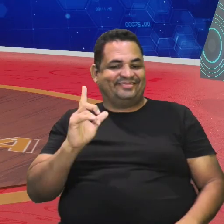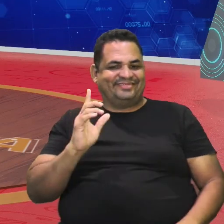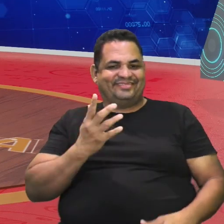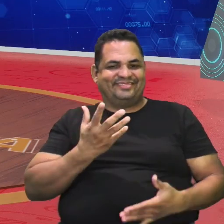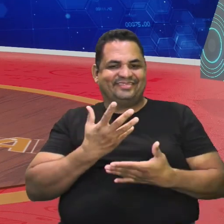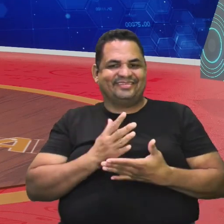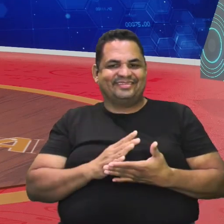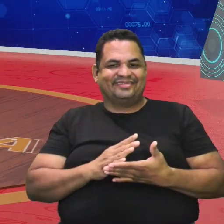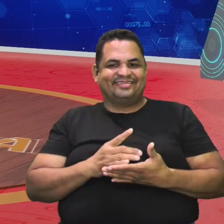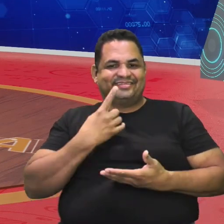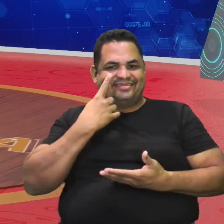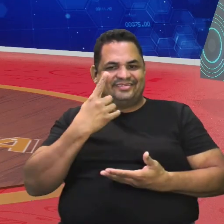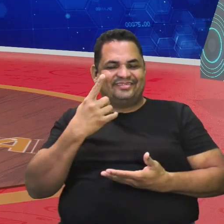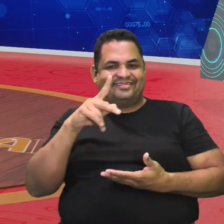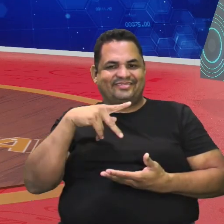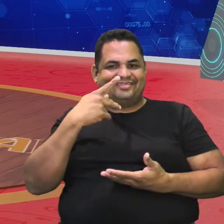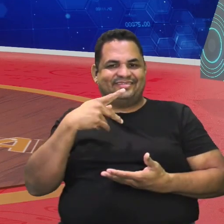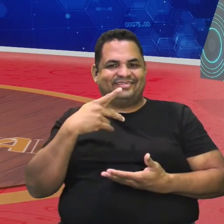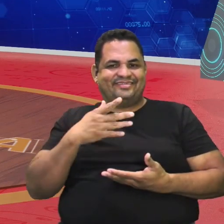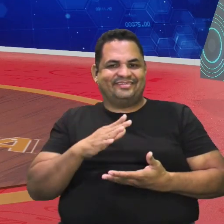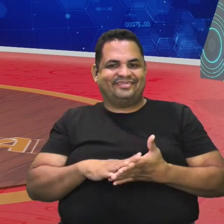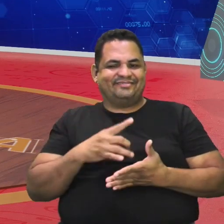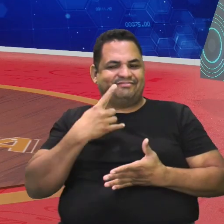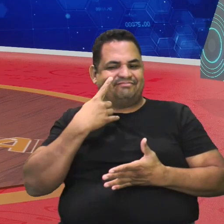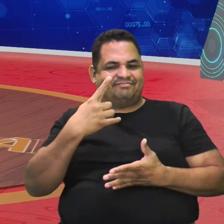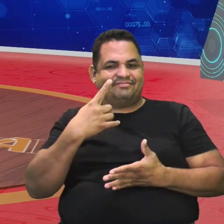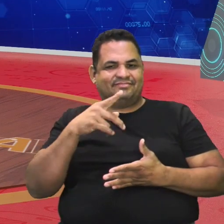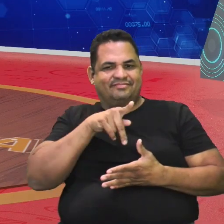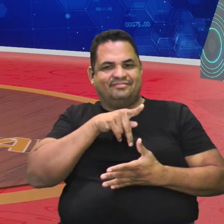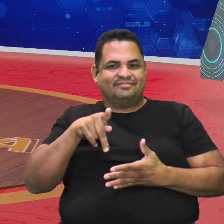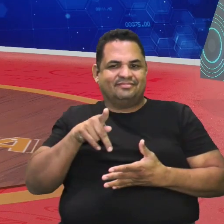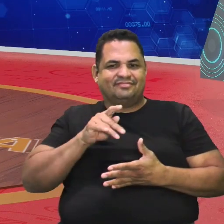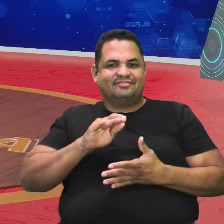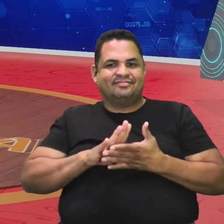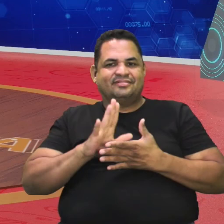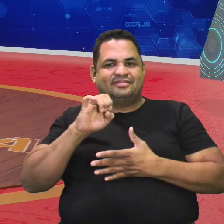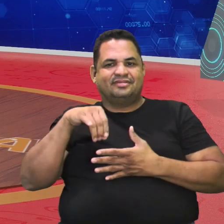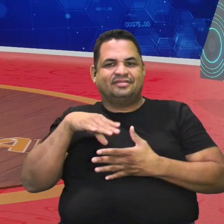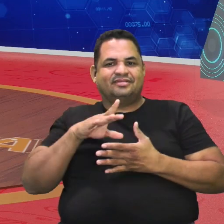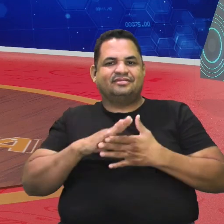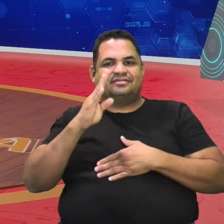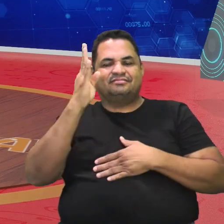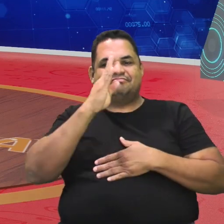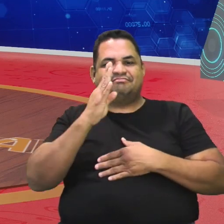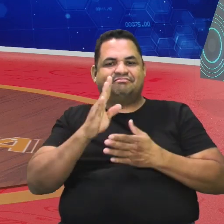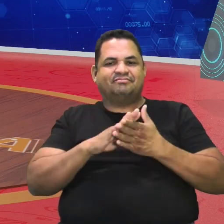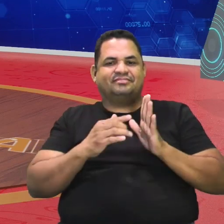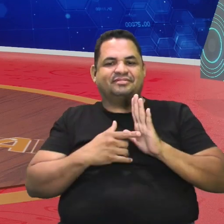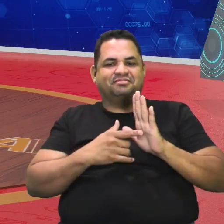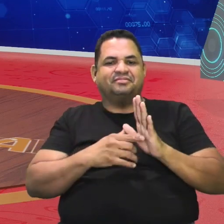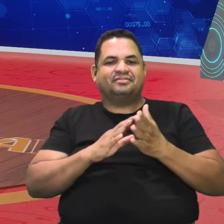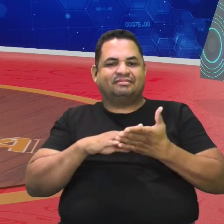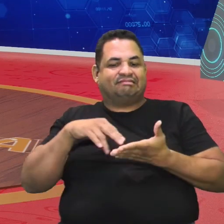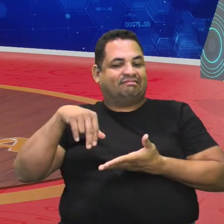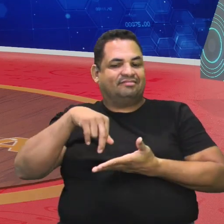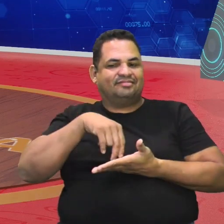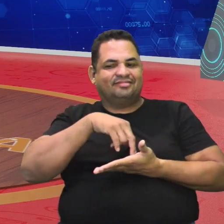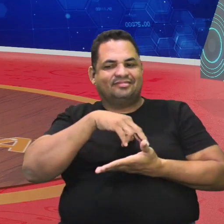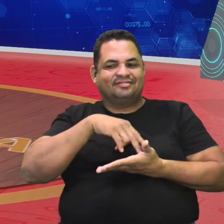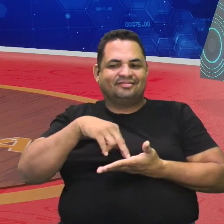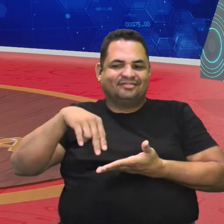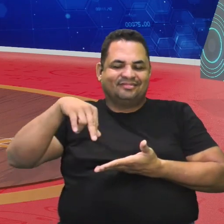aconteceu. Até porque eu vejo aí, vou falar aqui, ó, eu vejo aí que a nossa professora Dani Brasil tá aí nas escolas e vocês ficam fazendo dancinha com